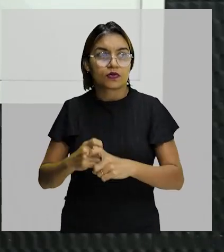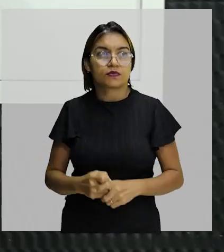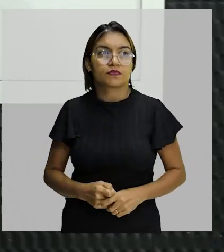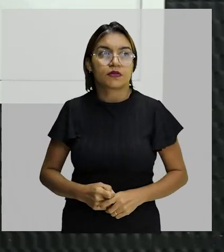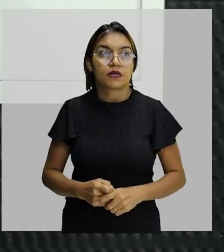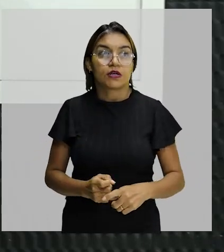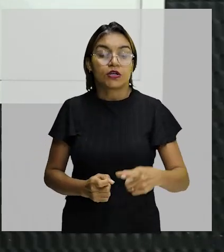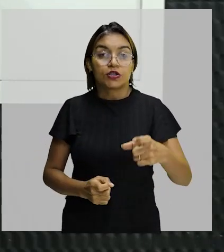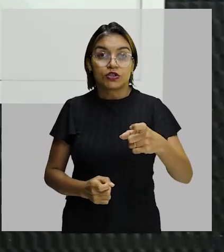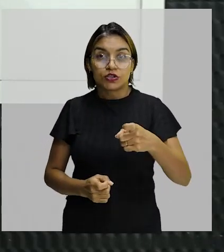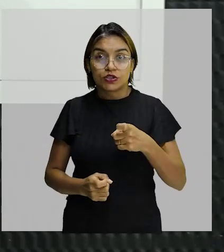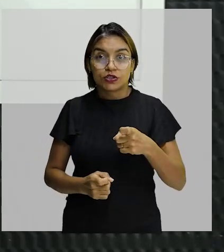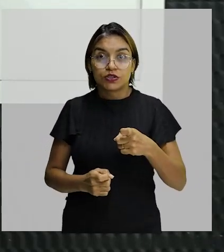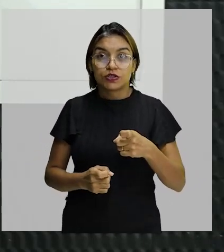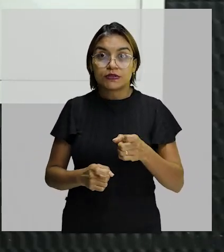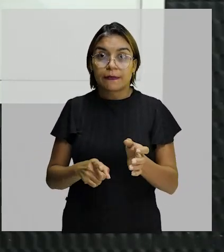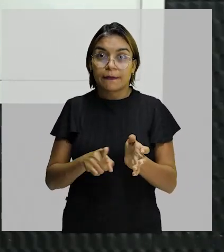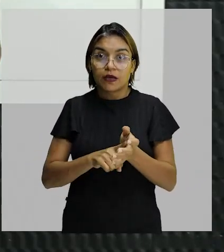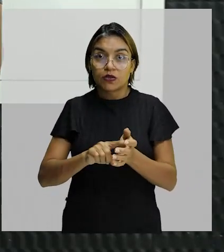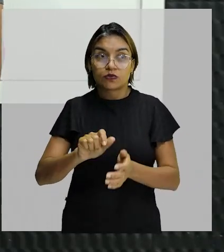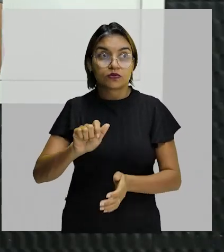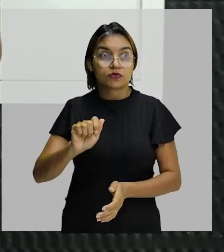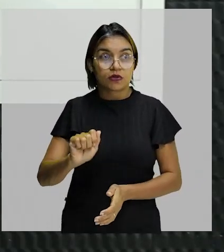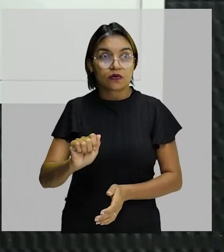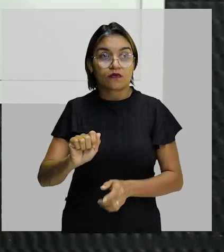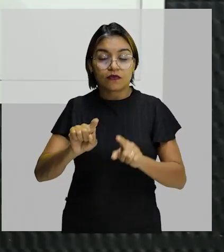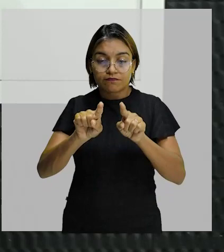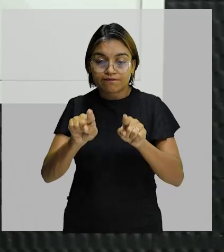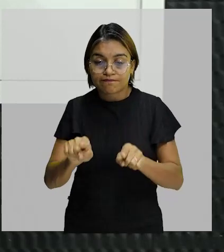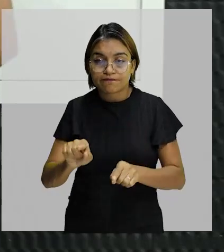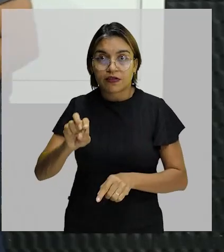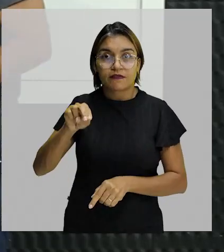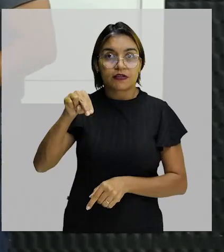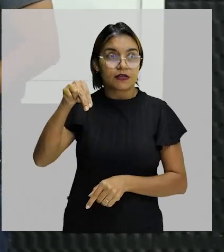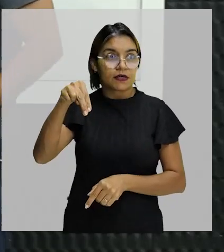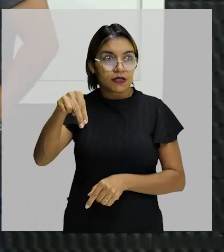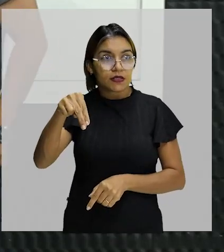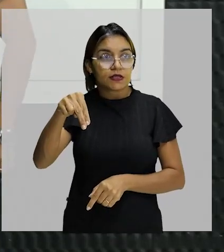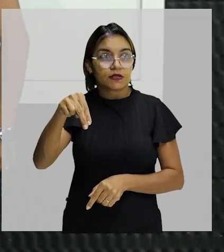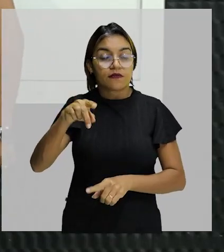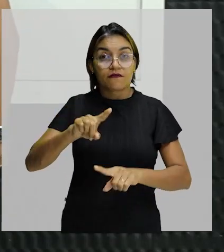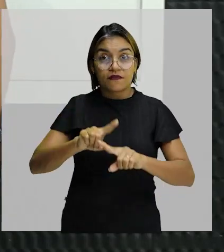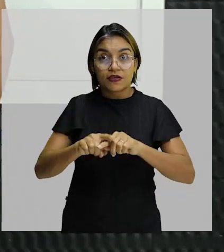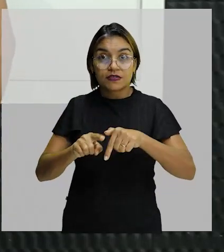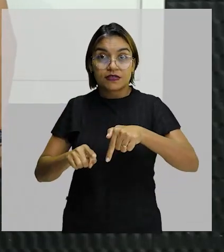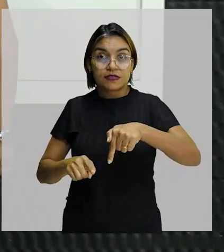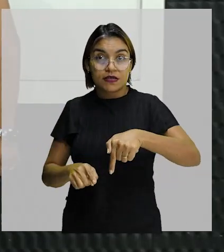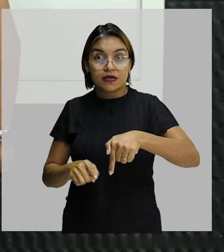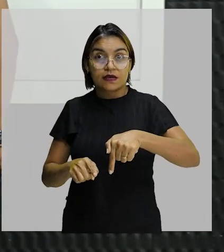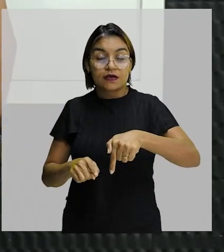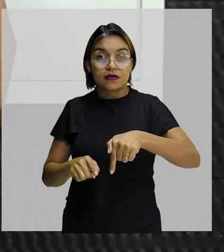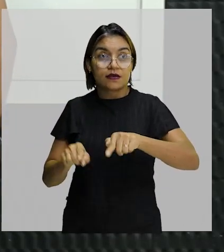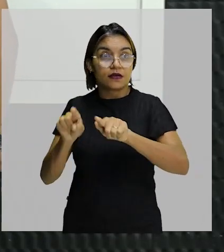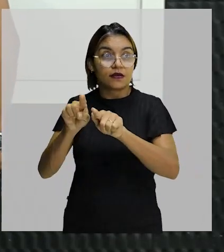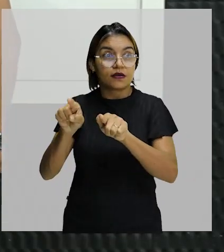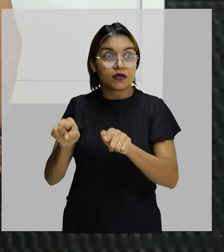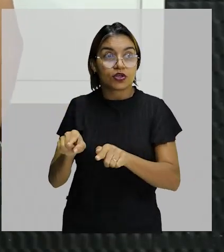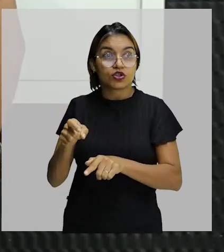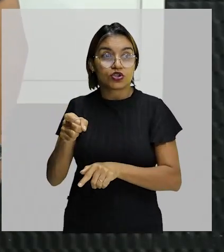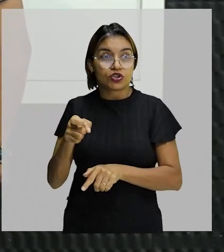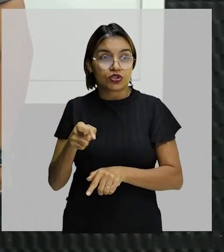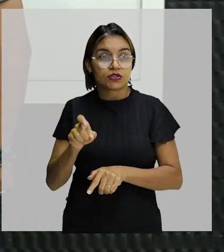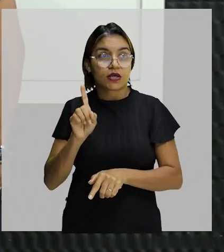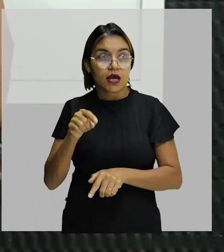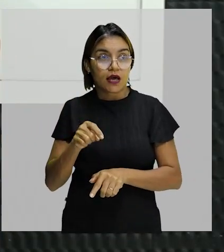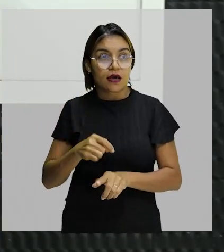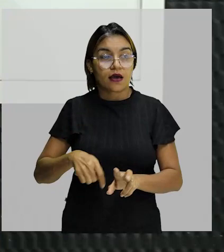alfa elevado a m, ó, vezes um polinômio qx, dizemos que esse alfa aqui, ó, é